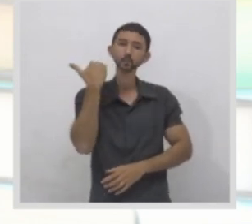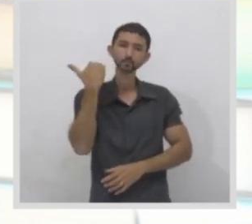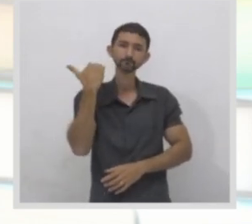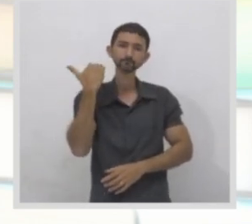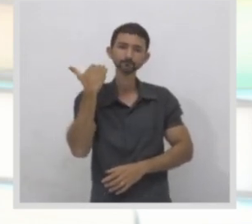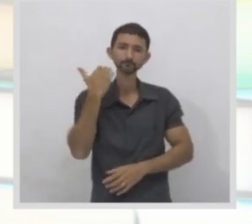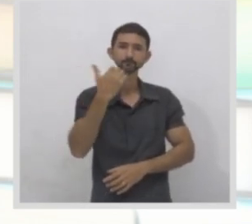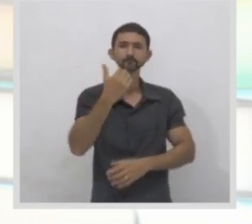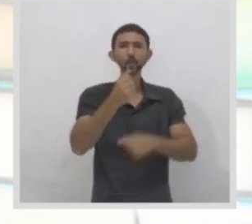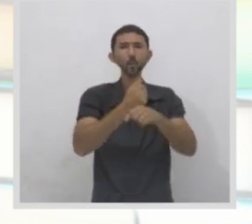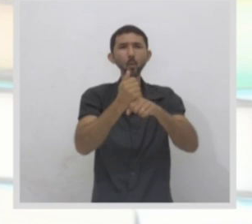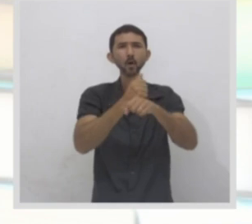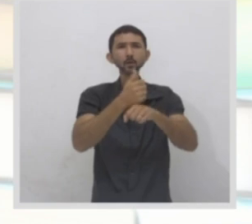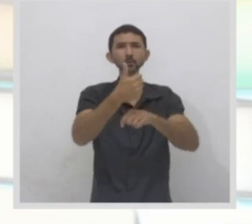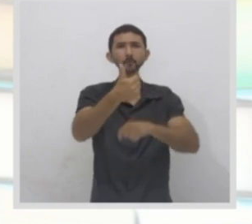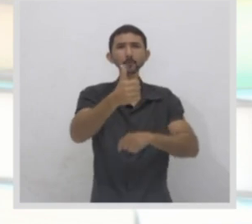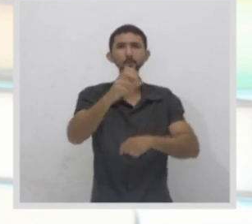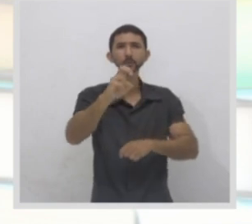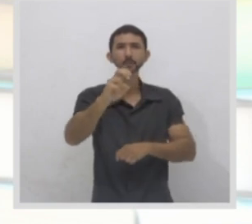em 1578.